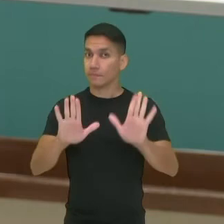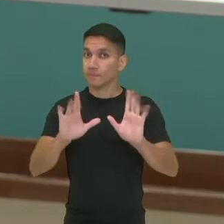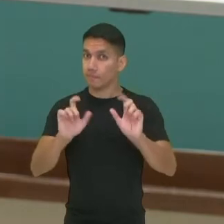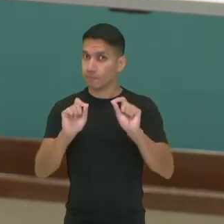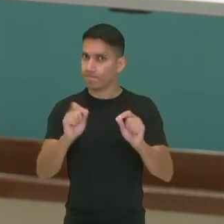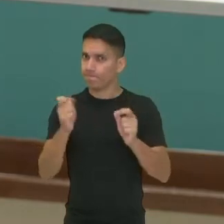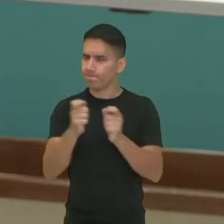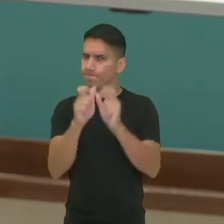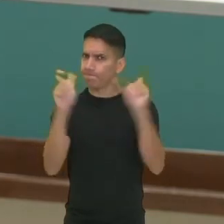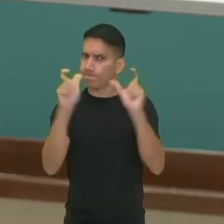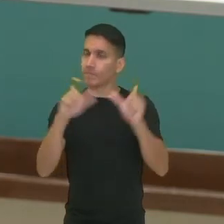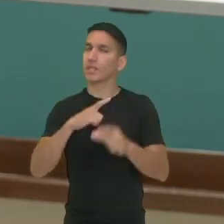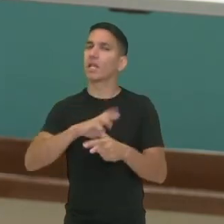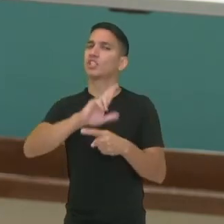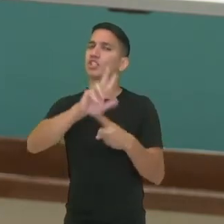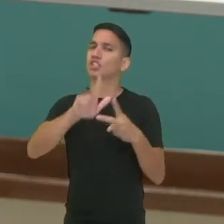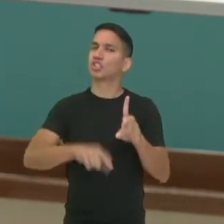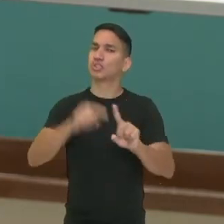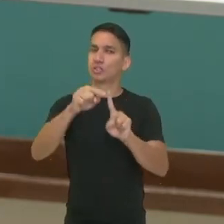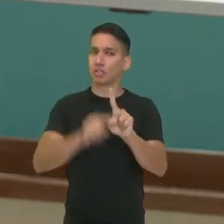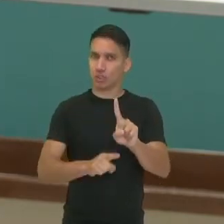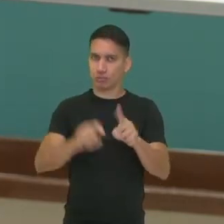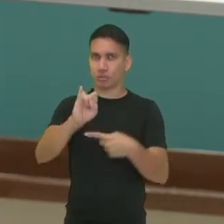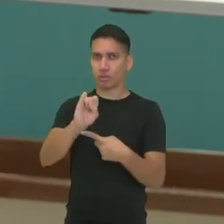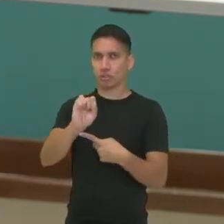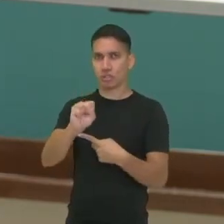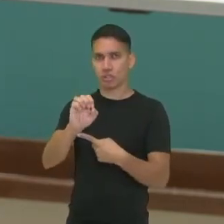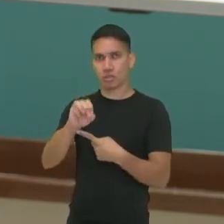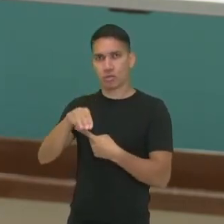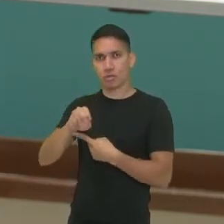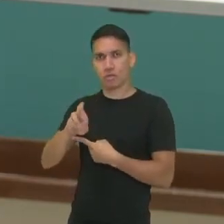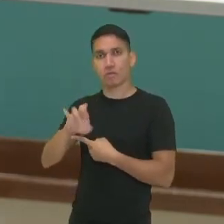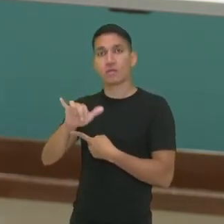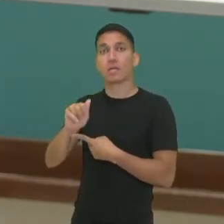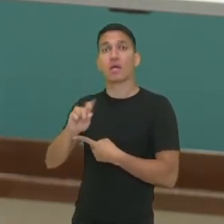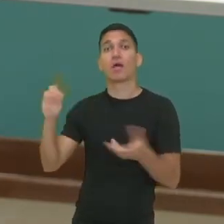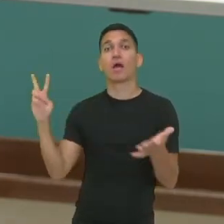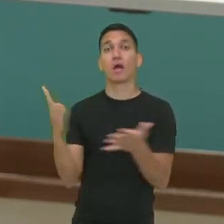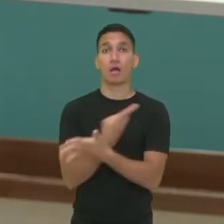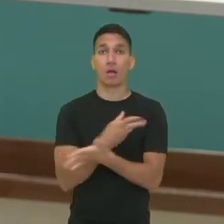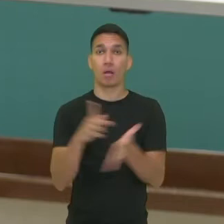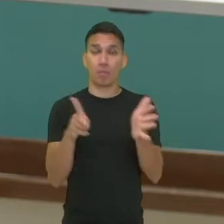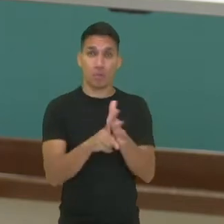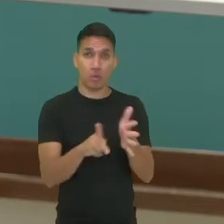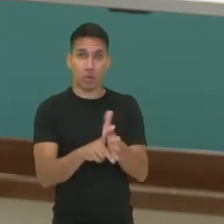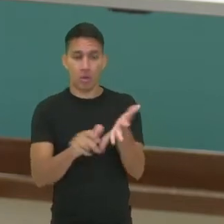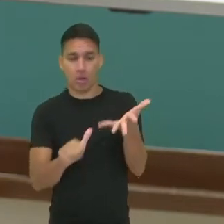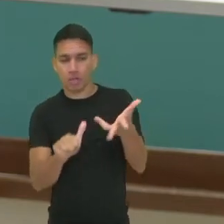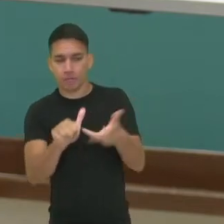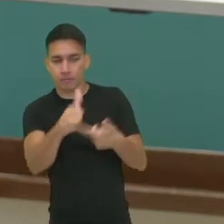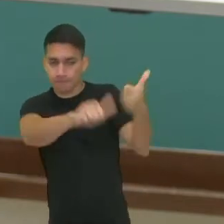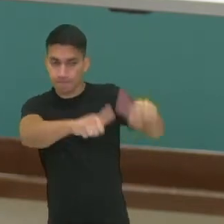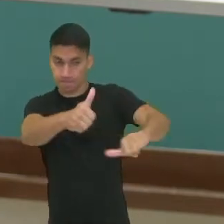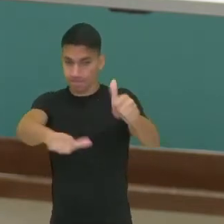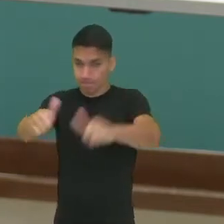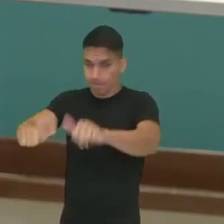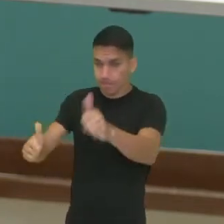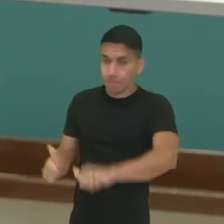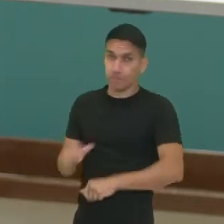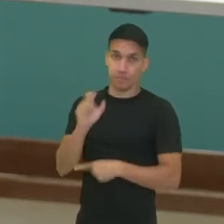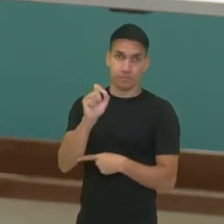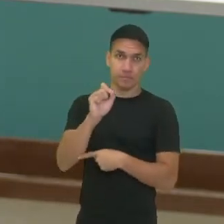temos alguns tipos de isomerias. Esse fenômeno que ocorre entre as substâncias químicas, ele não